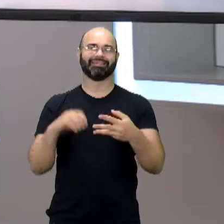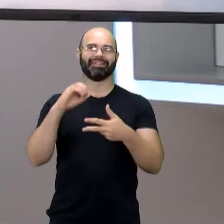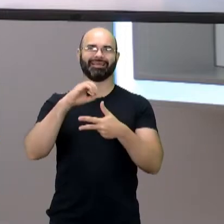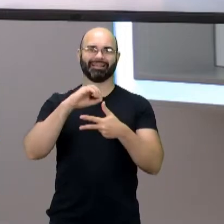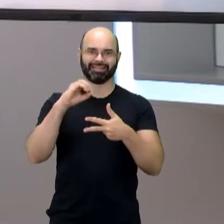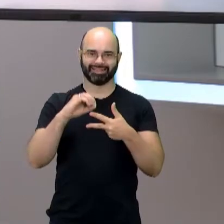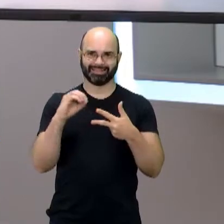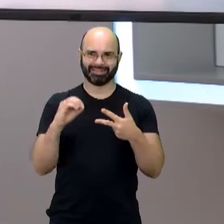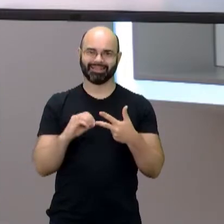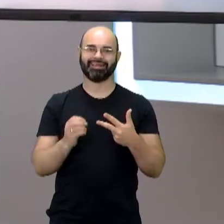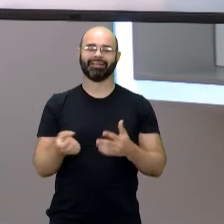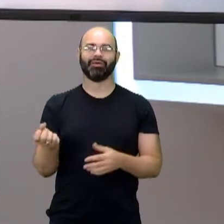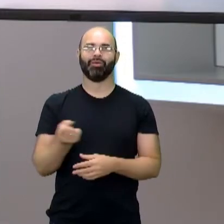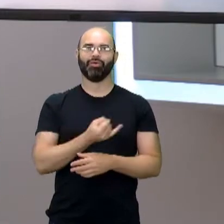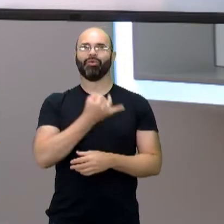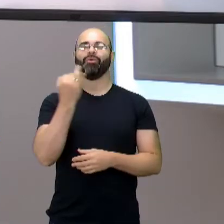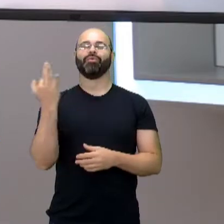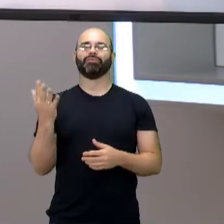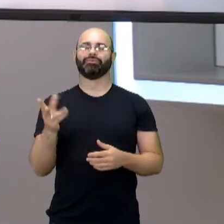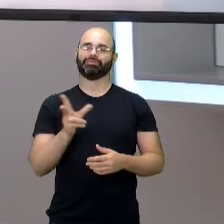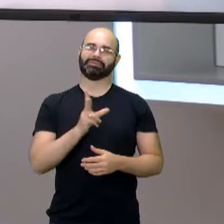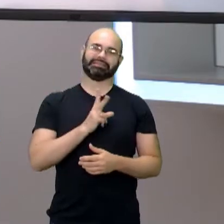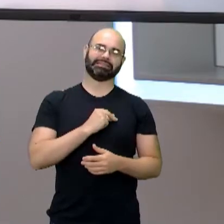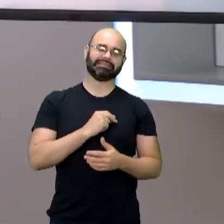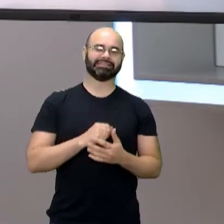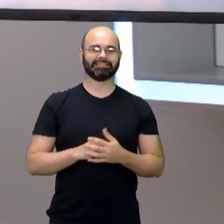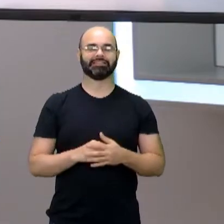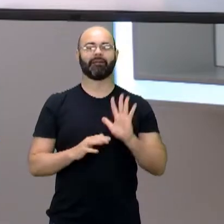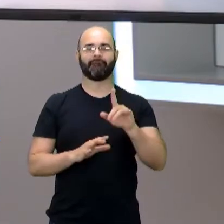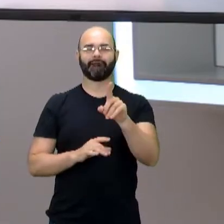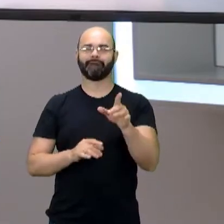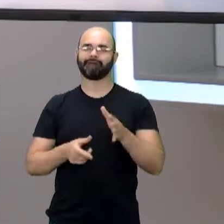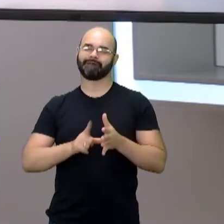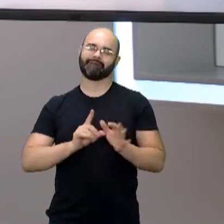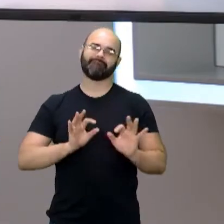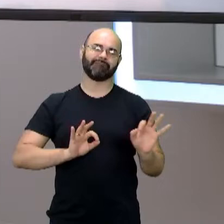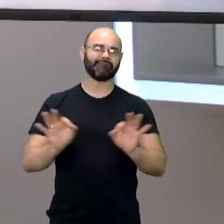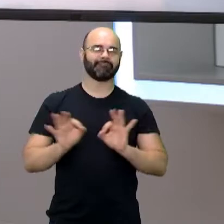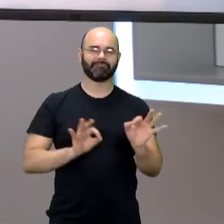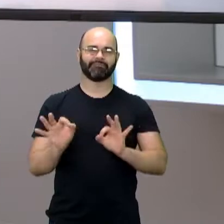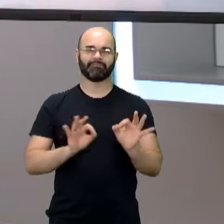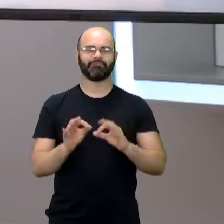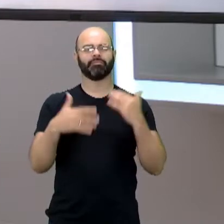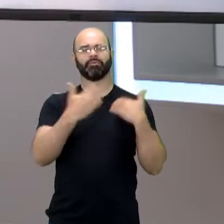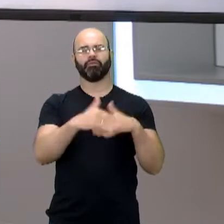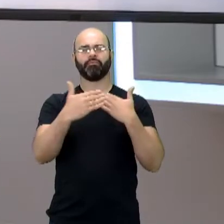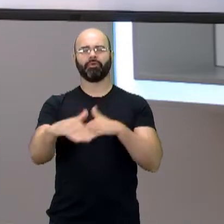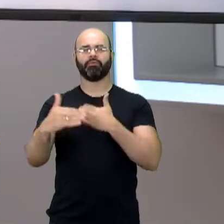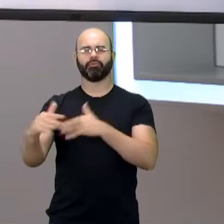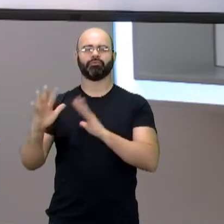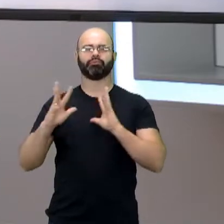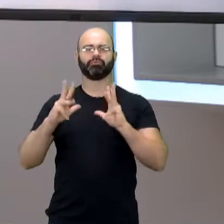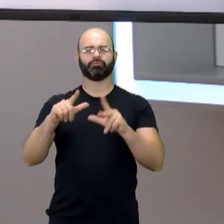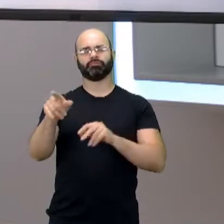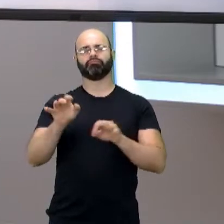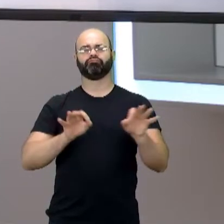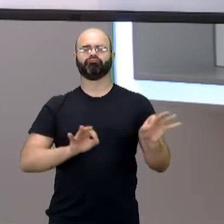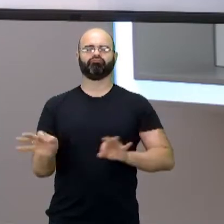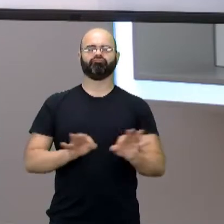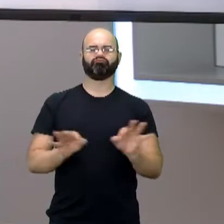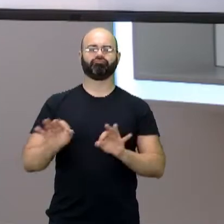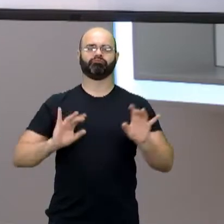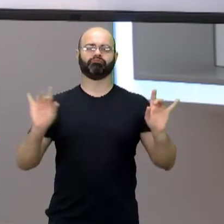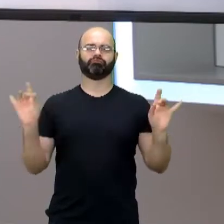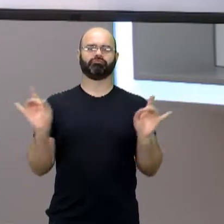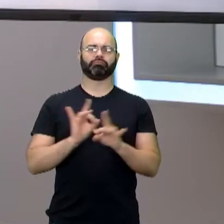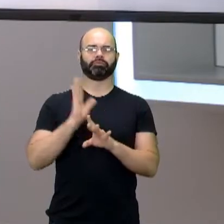quanta coisa, né? Mas o importante é que vocês estarão preparadíssimos para fazer todas essas provas. E corrigir também é sempre importante,